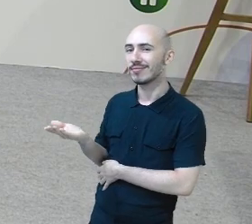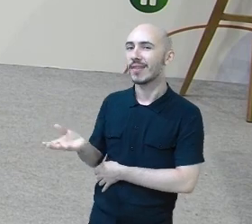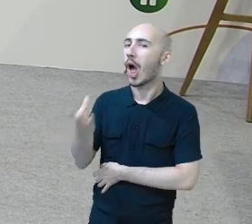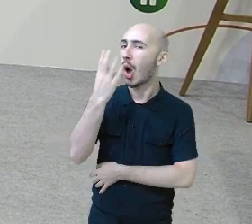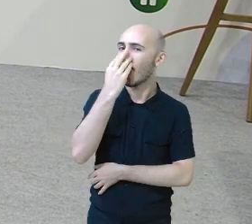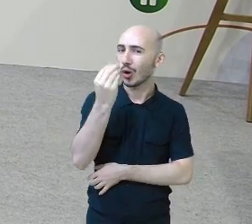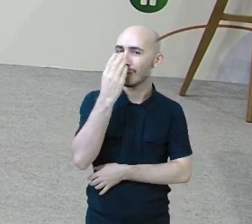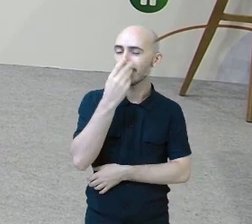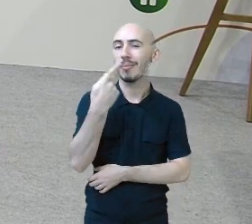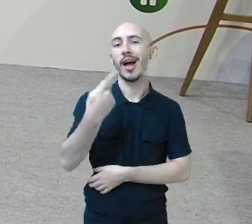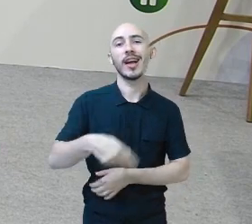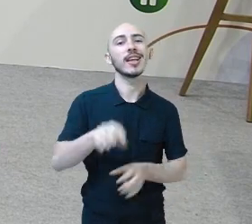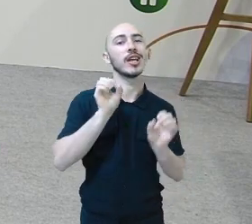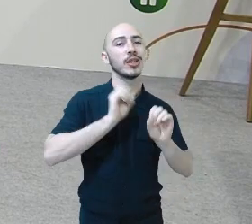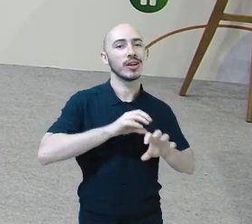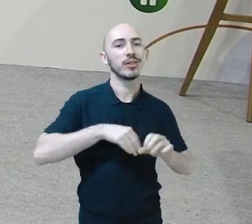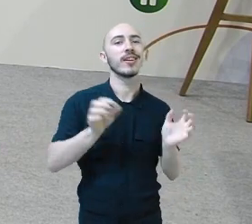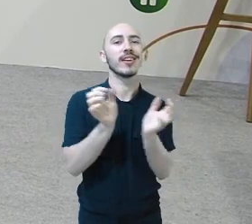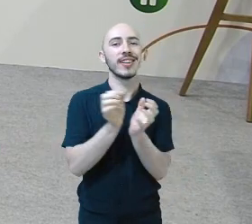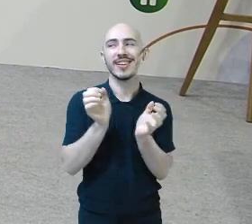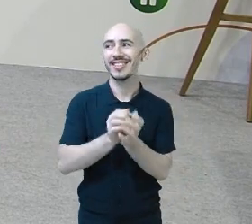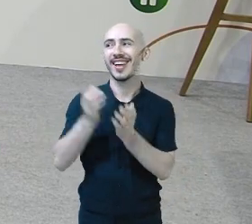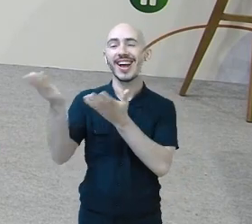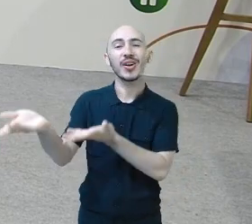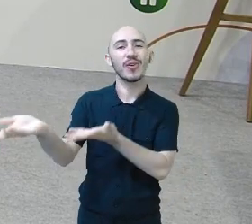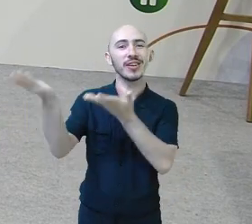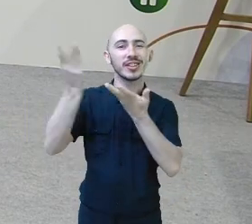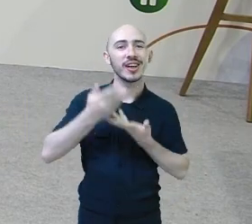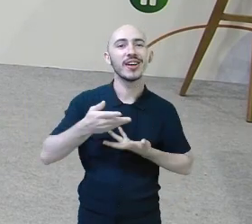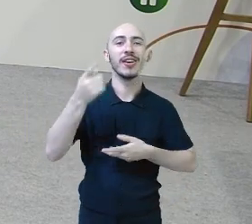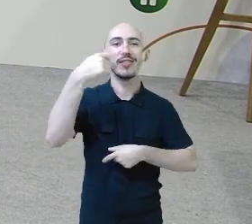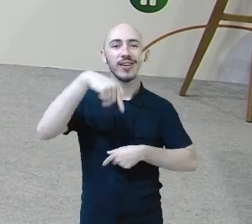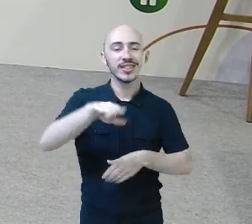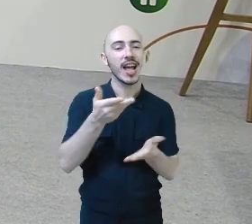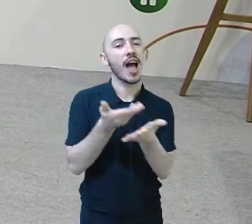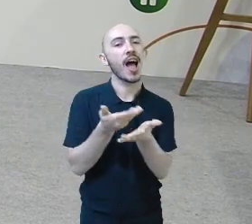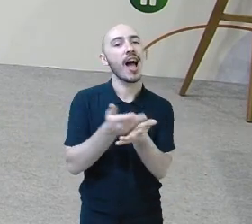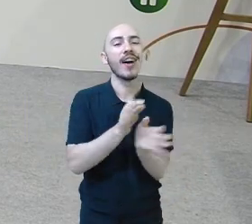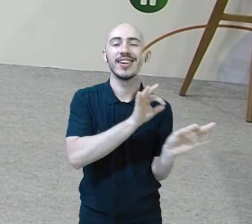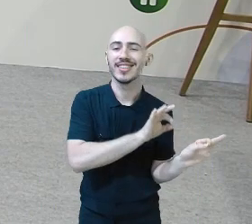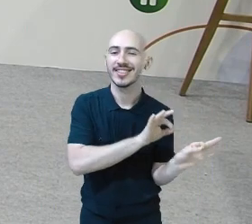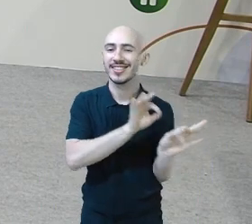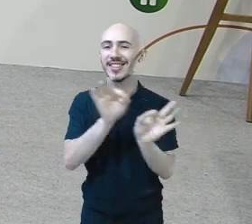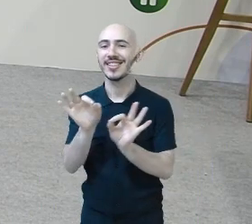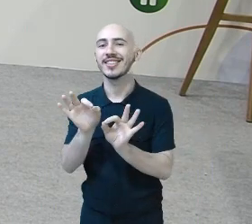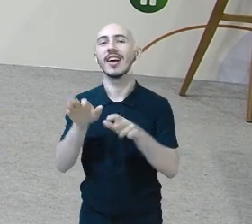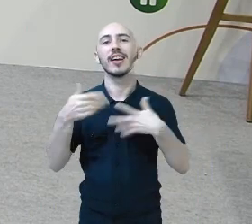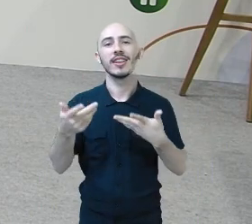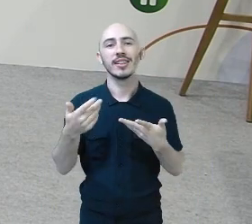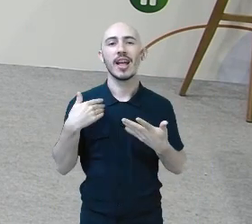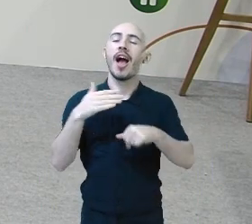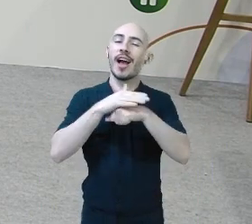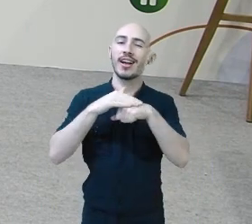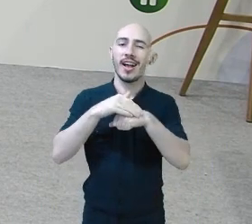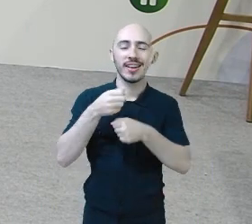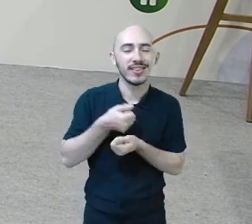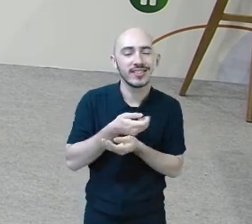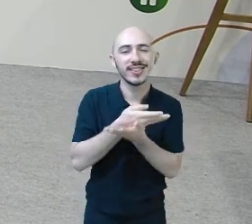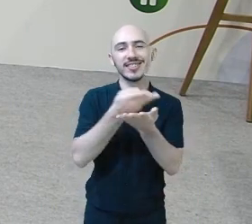no Educa Recife, convidando você para assistir às nossas aulas. Fazemos tudo com muito carinho para